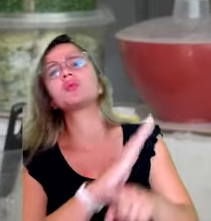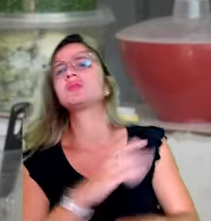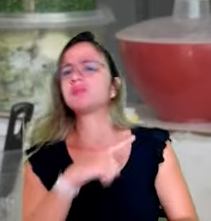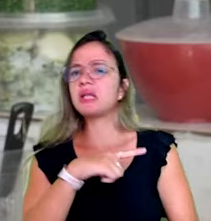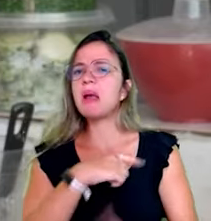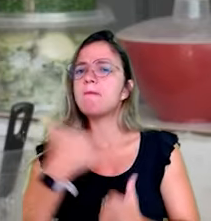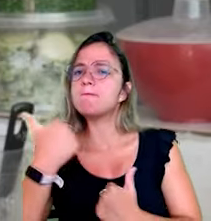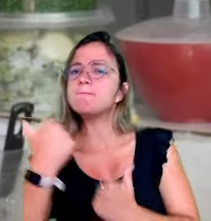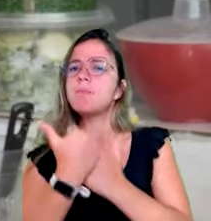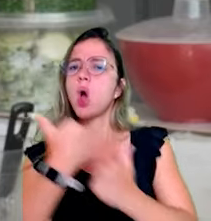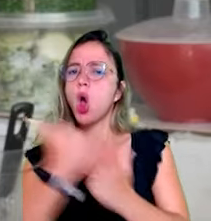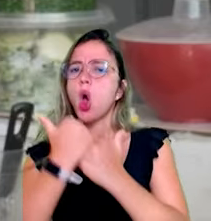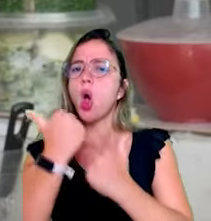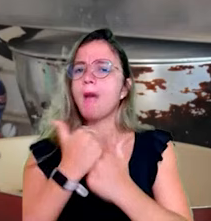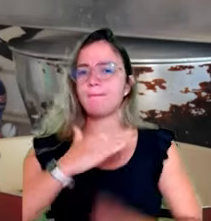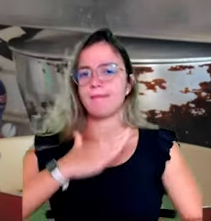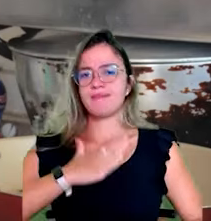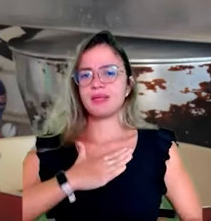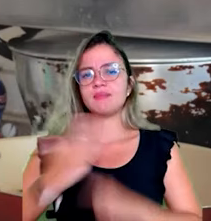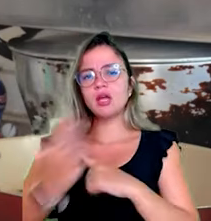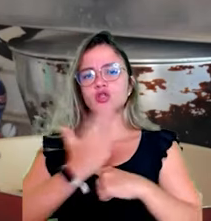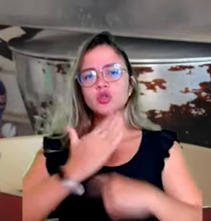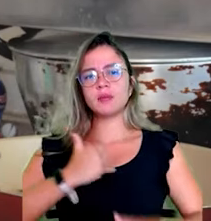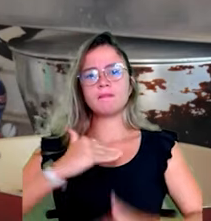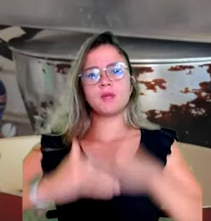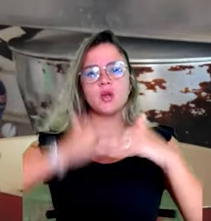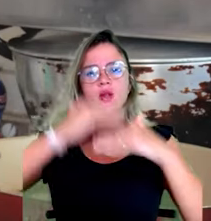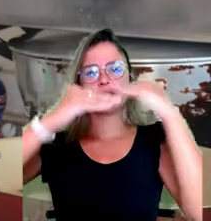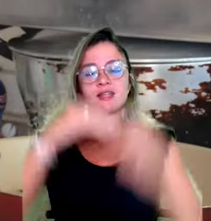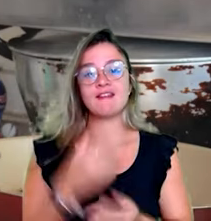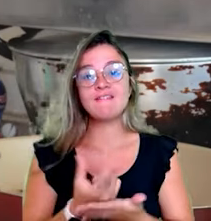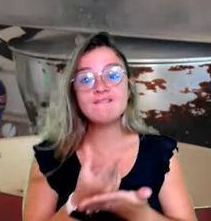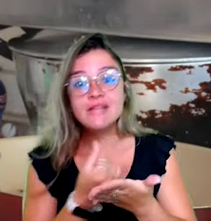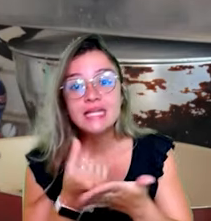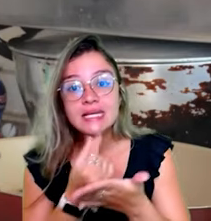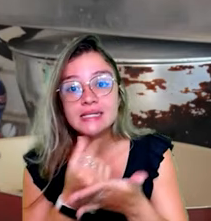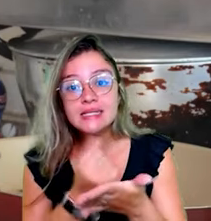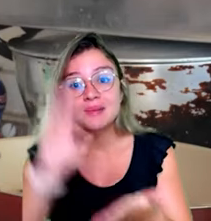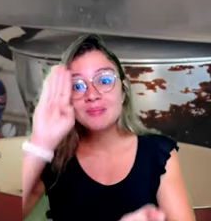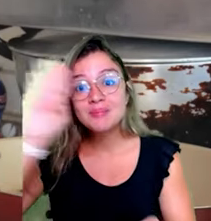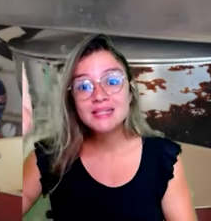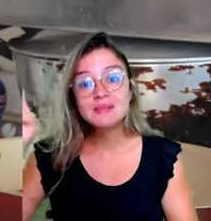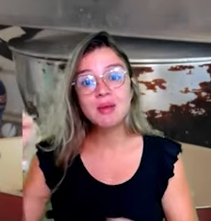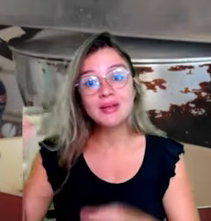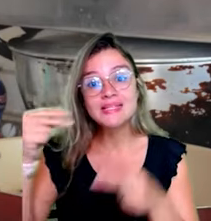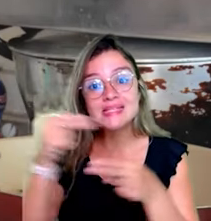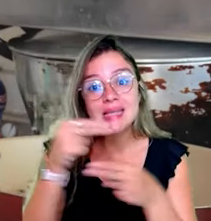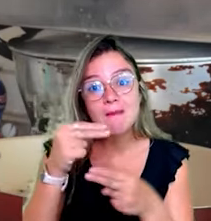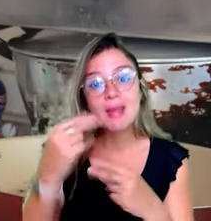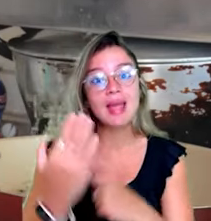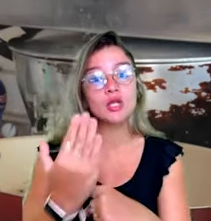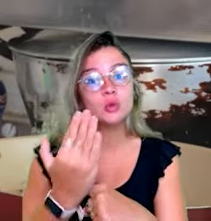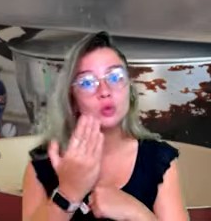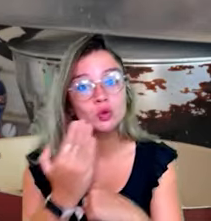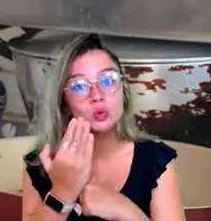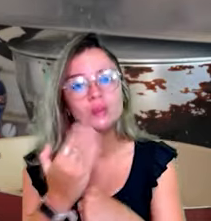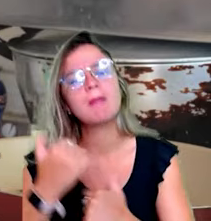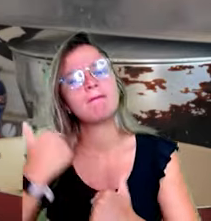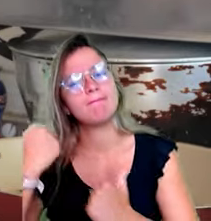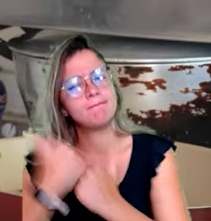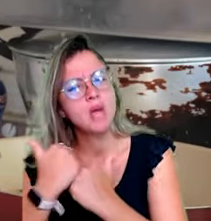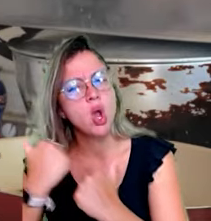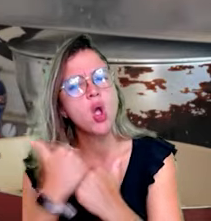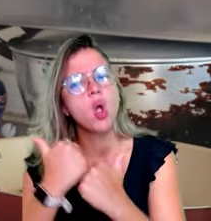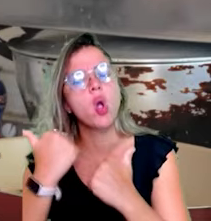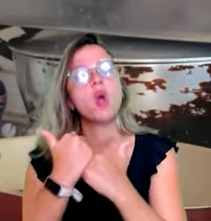grande, uma base para a gente crescer. A parte financeira, principalmente, dando apoio, eles dão um apoio muito grande,